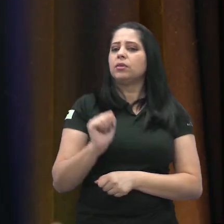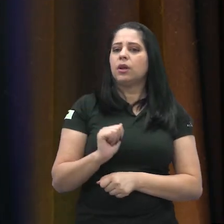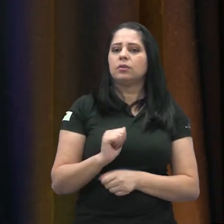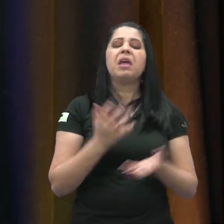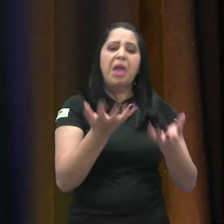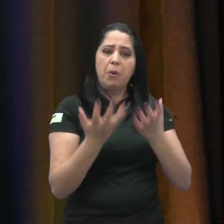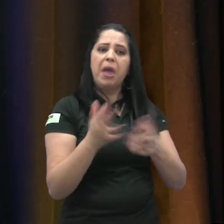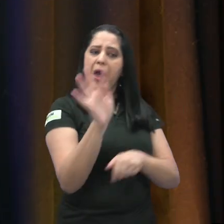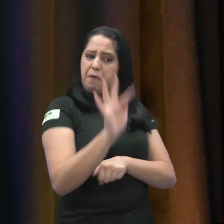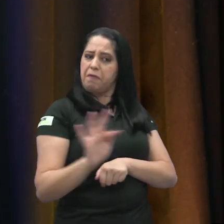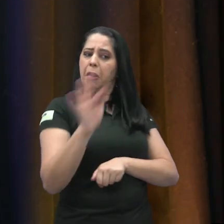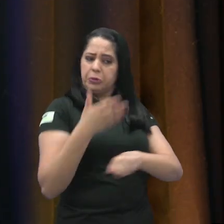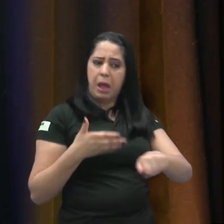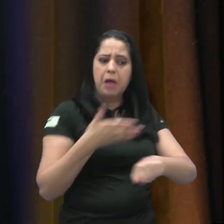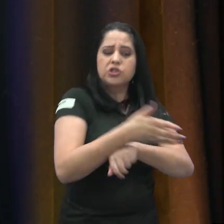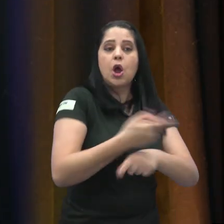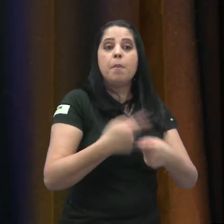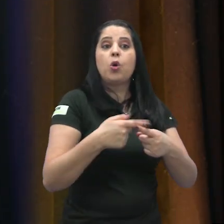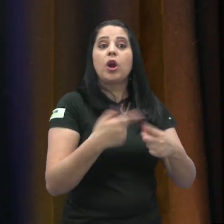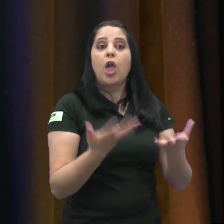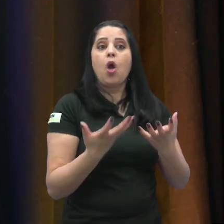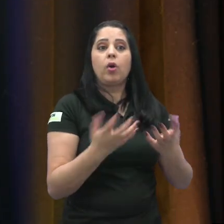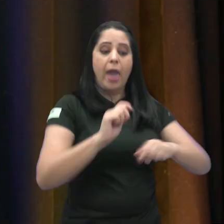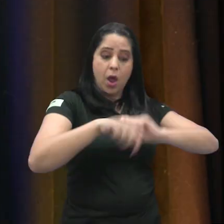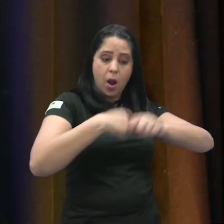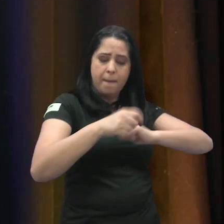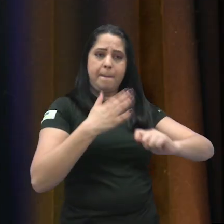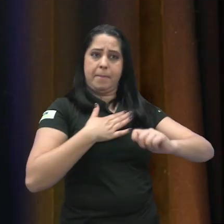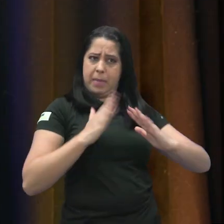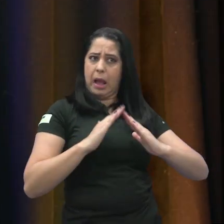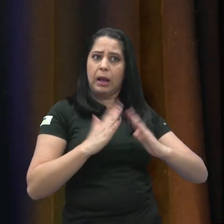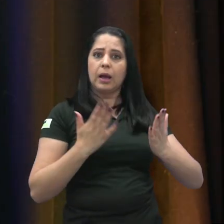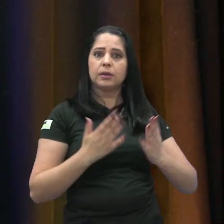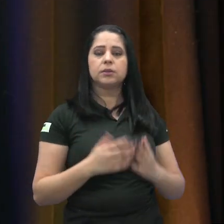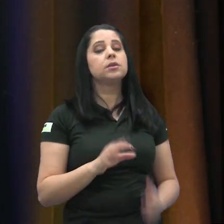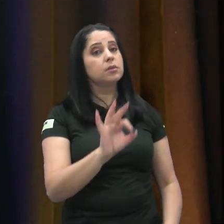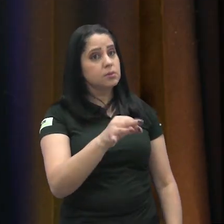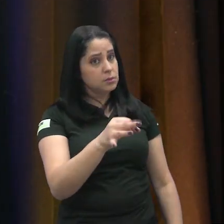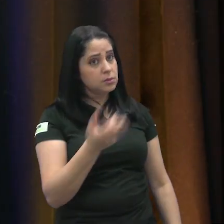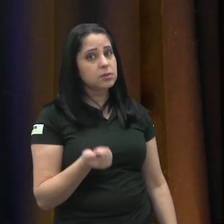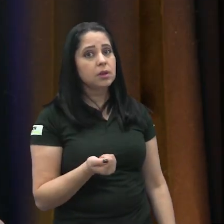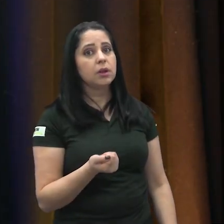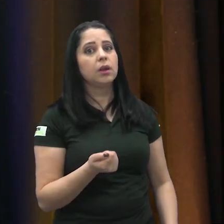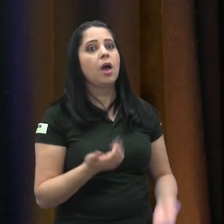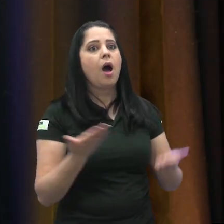Para eu aprender a administrar bem a casa. E realmente eu aprendi coisas ali, a pensar de maneira